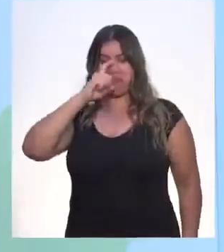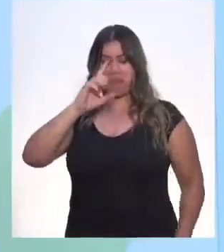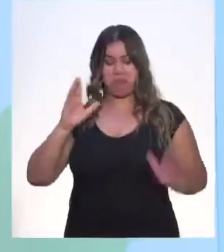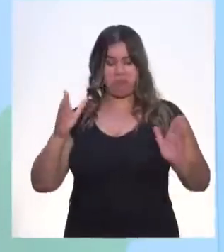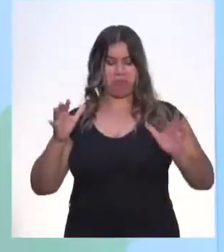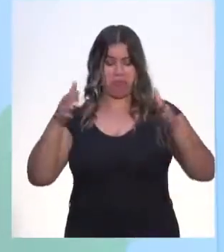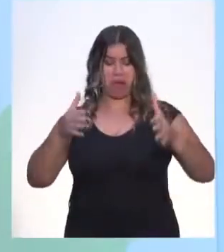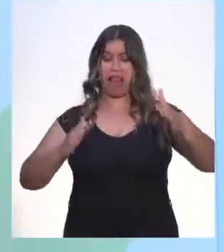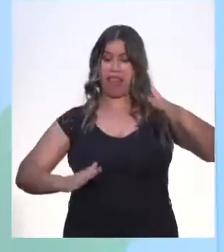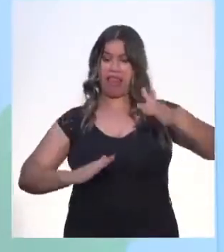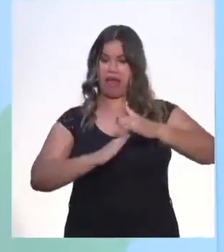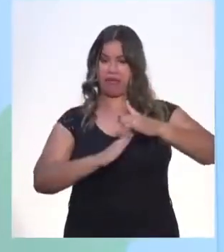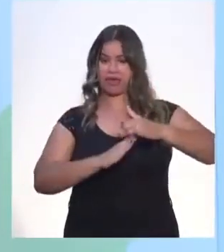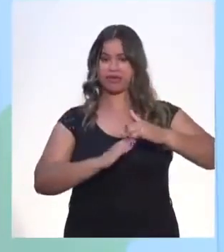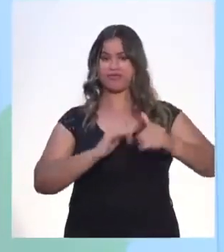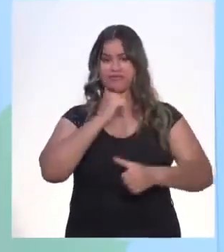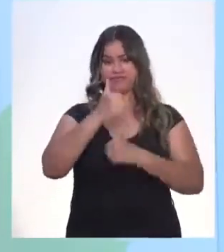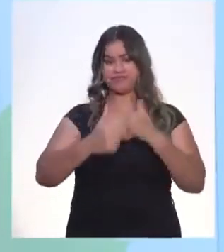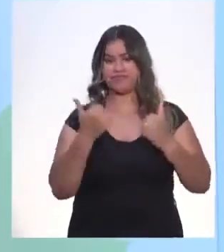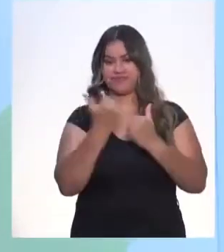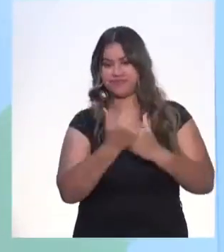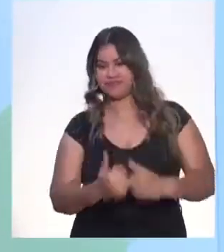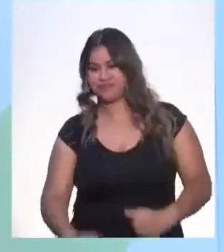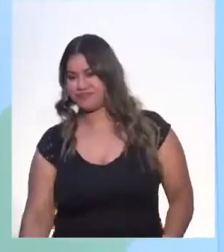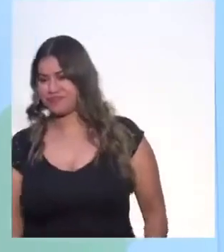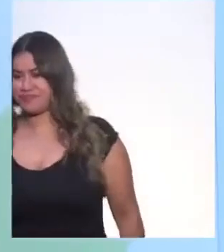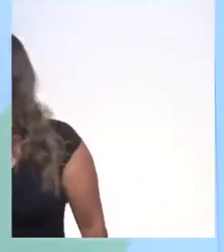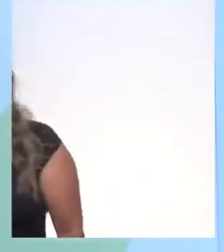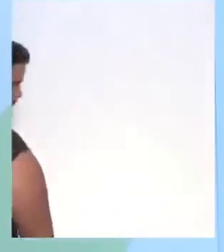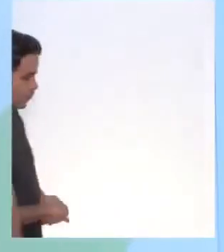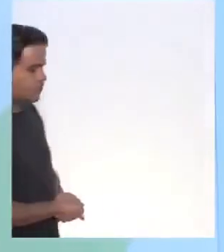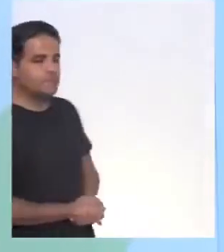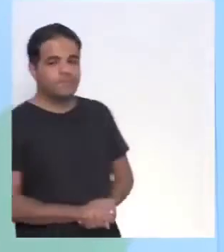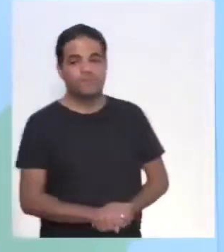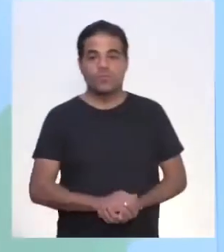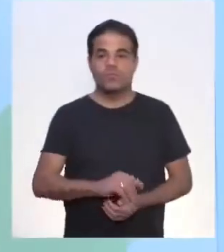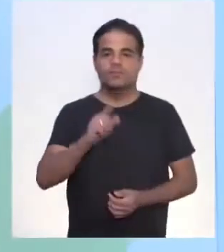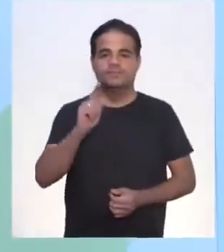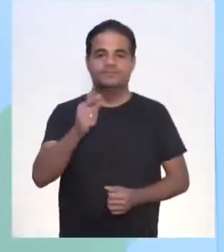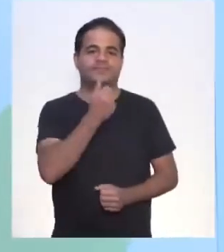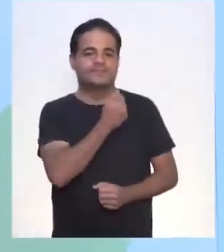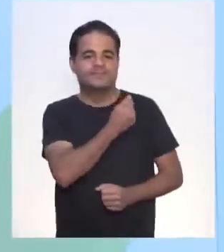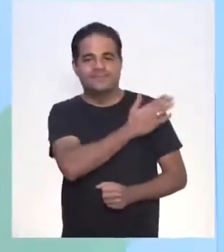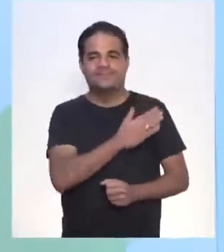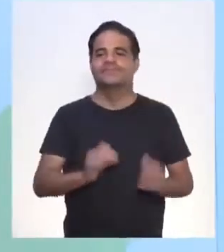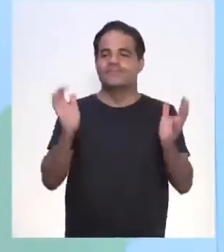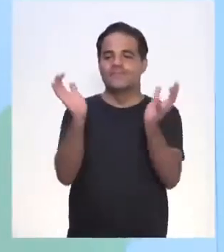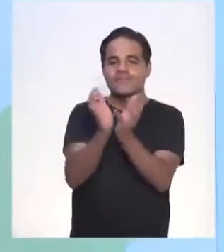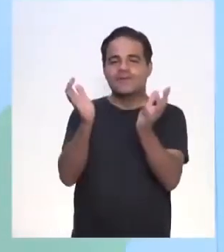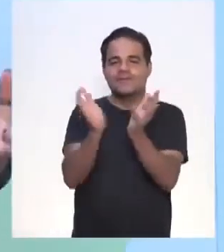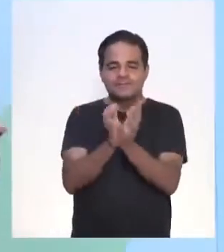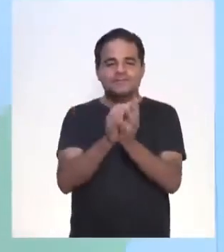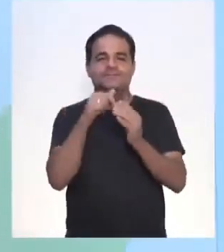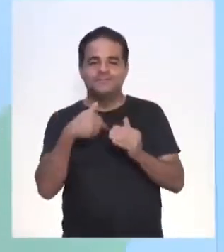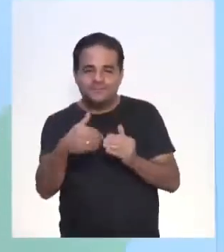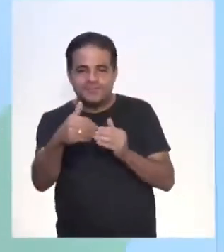essa daqui, mas você está um pouco fora, então, assim, você está excluída do grupinho. Né? Então, é justamente essa ideia, que a gente vai